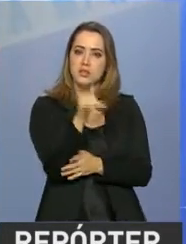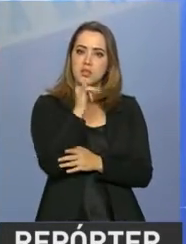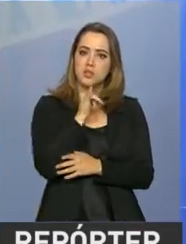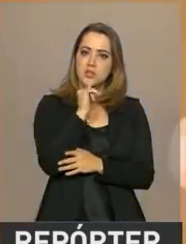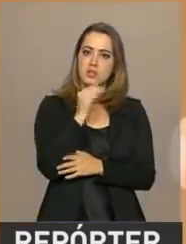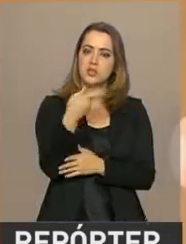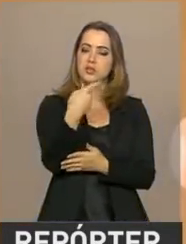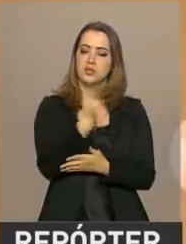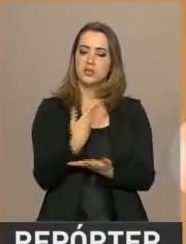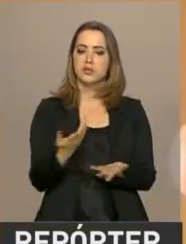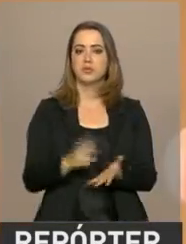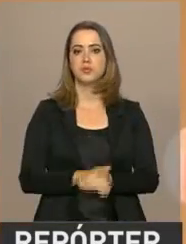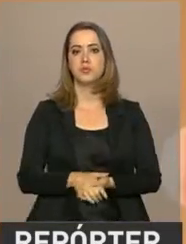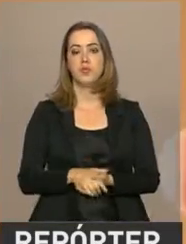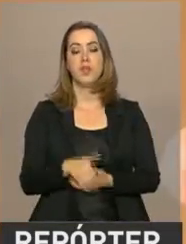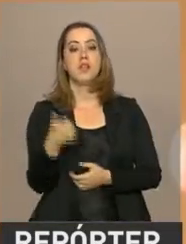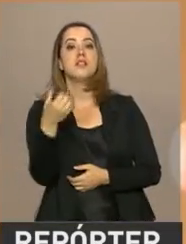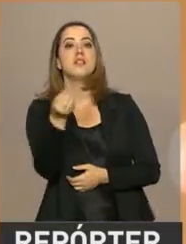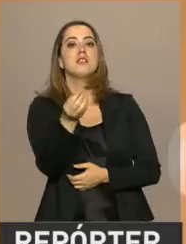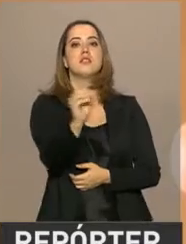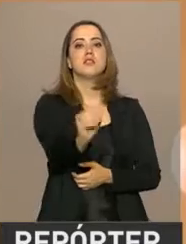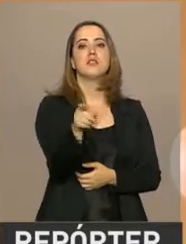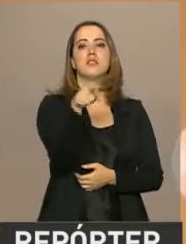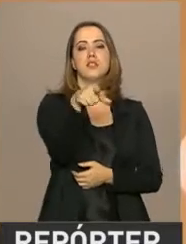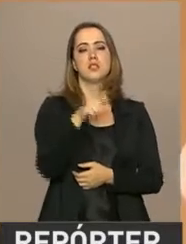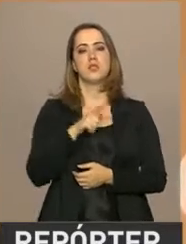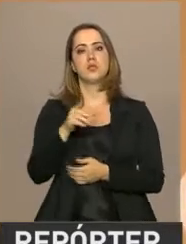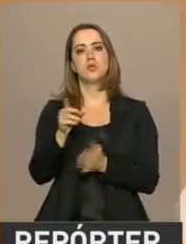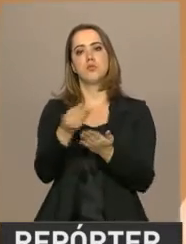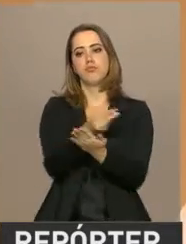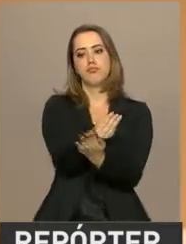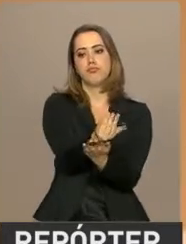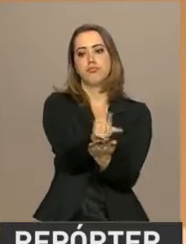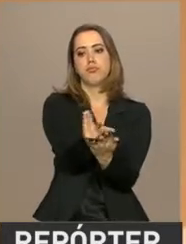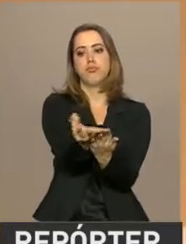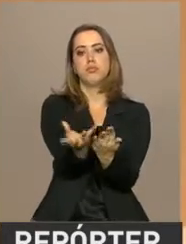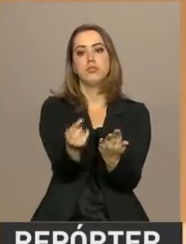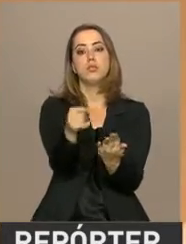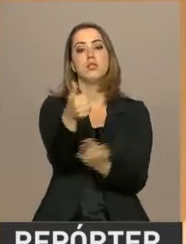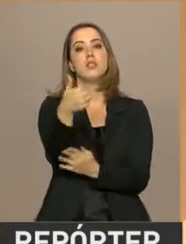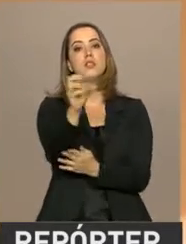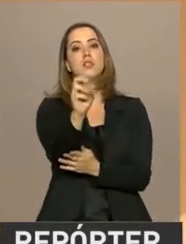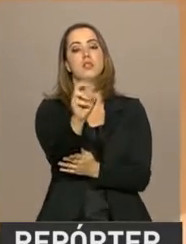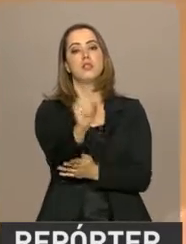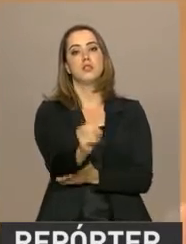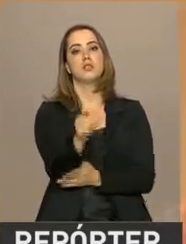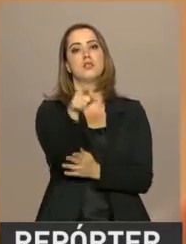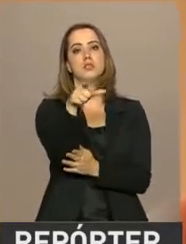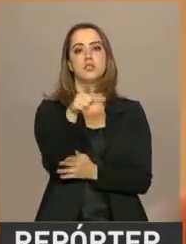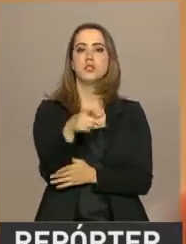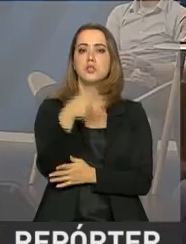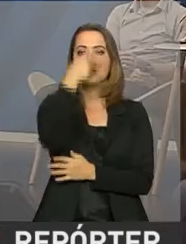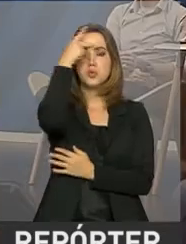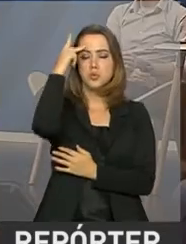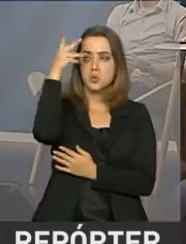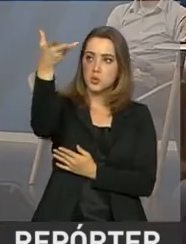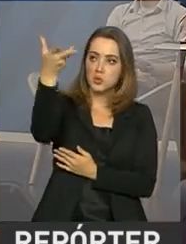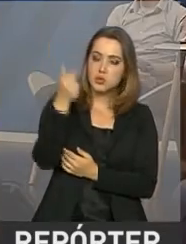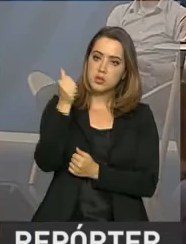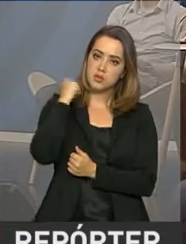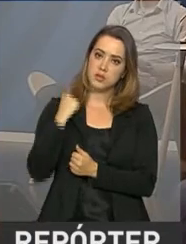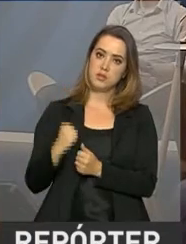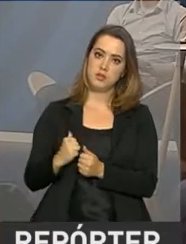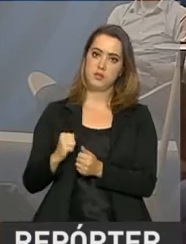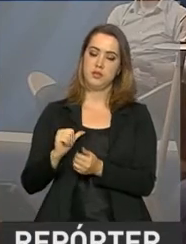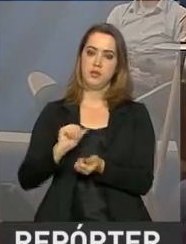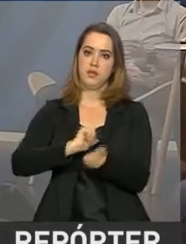si próprios. Das 160 cartas do Trunfo Brasil, 150 são de atletas atendidos pelo Bolsa Atleta, um